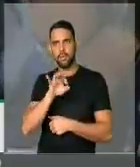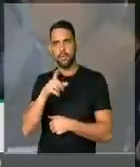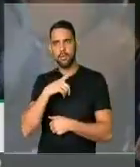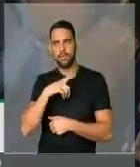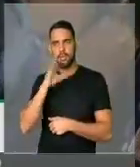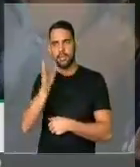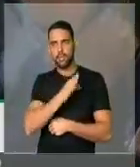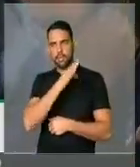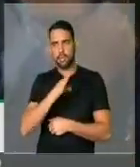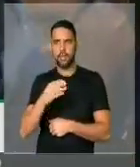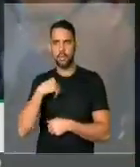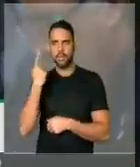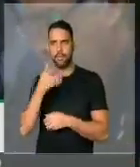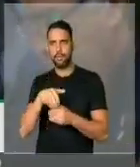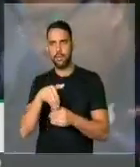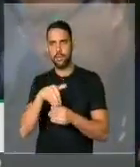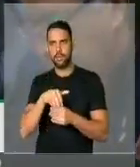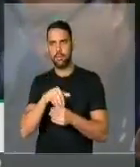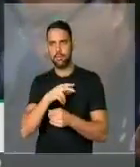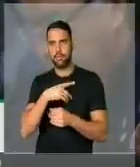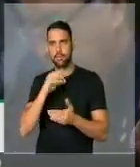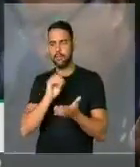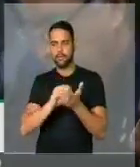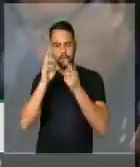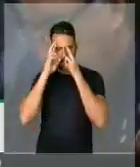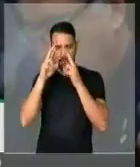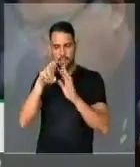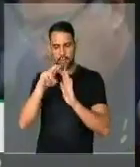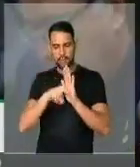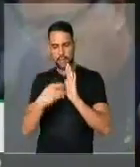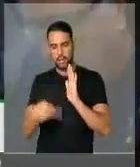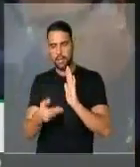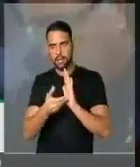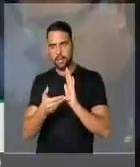que seja nula esta votação que desrespeitou o nosso regimento. Muito obrigado, presidente.